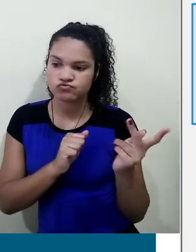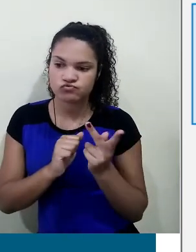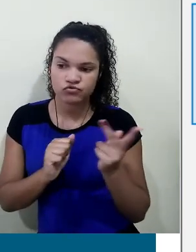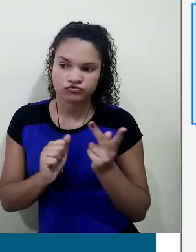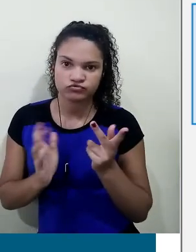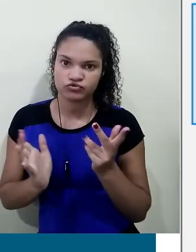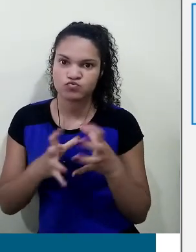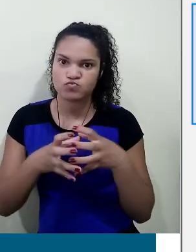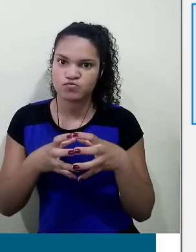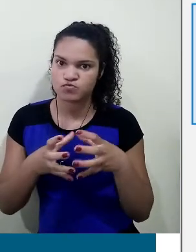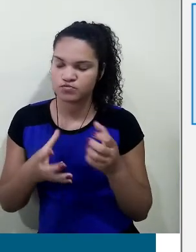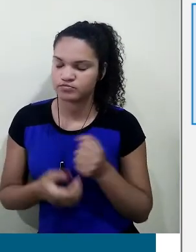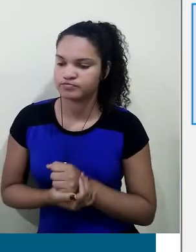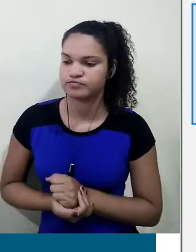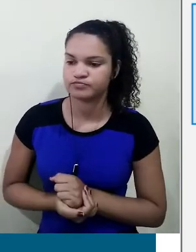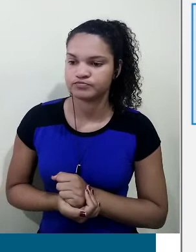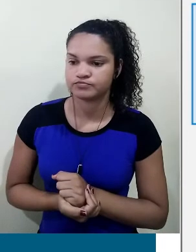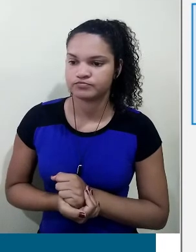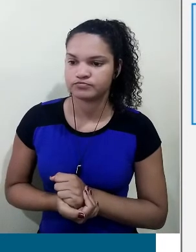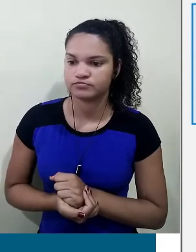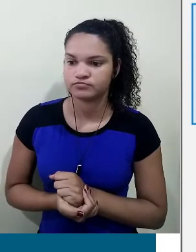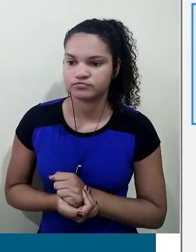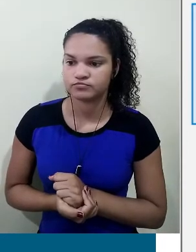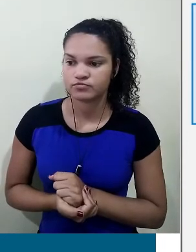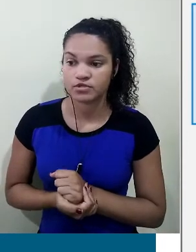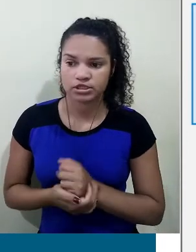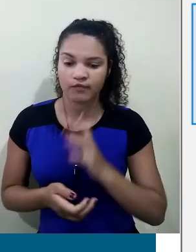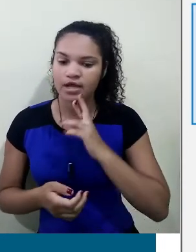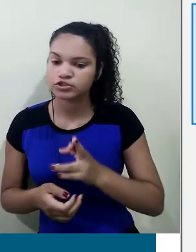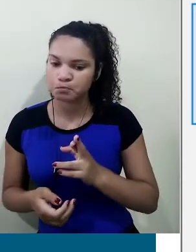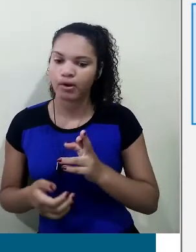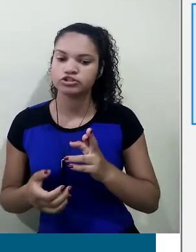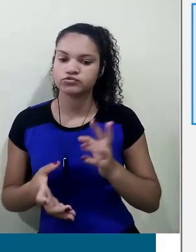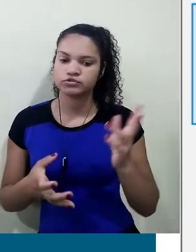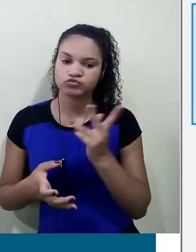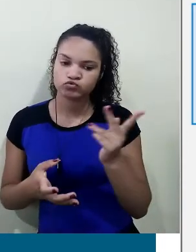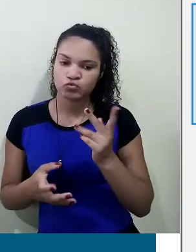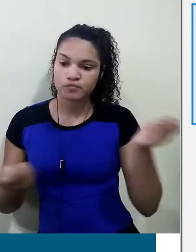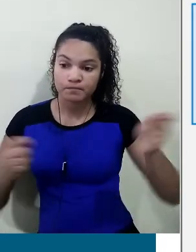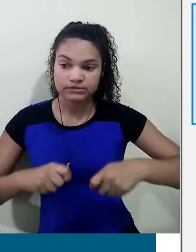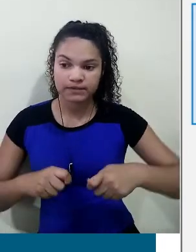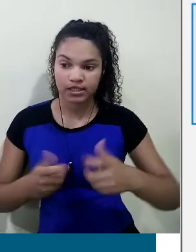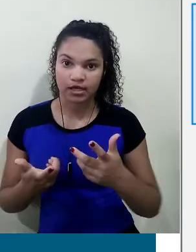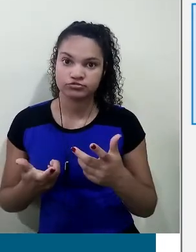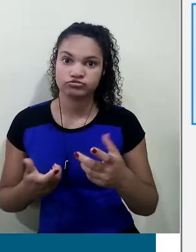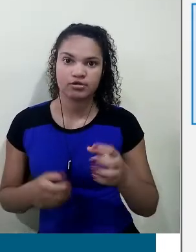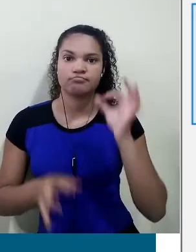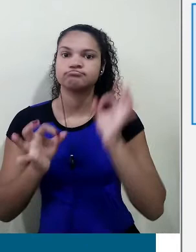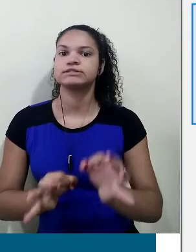o subconjunto semente amarela e o subconjunto sementes rugosas. O produto entre essas 2